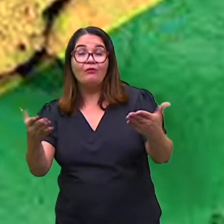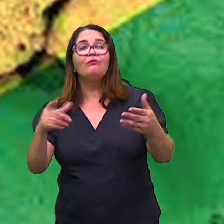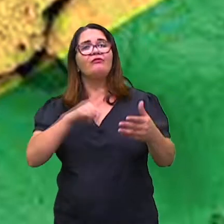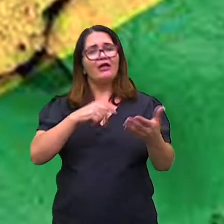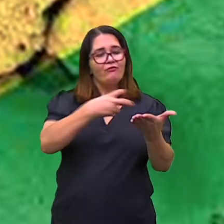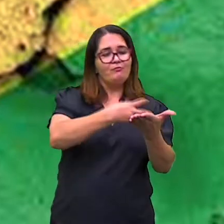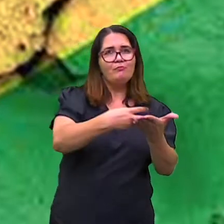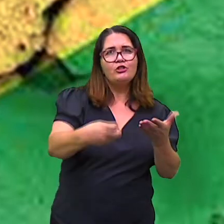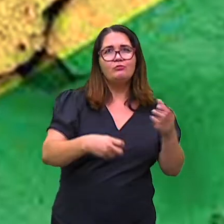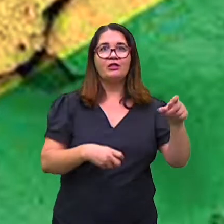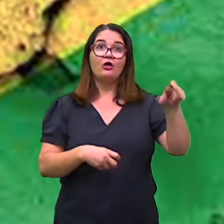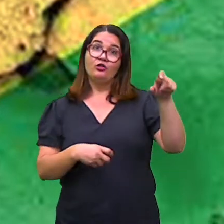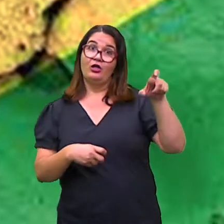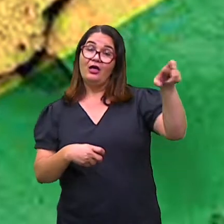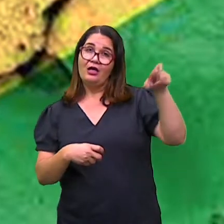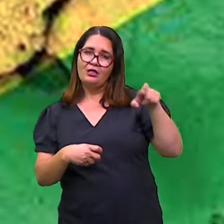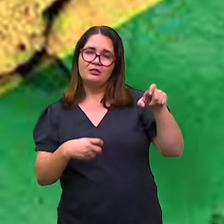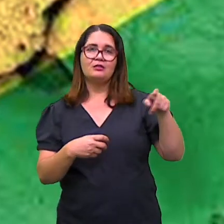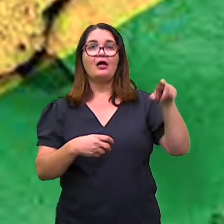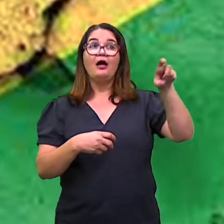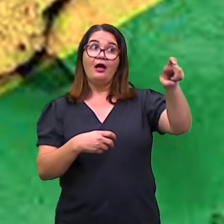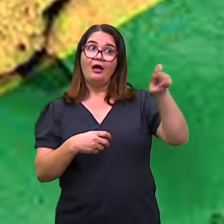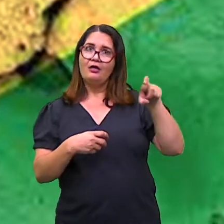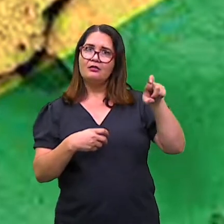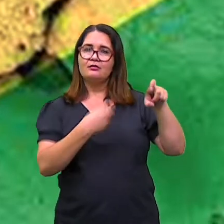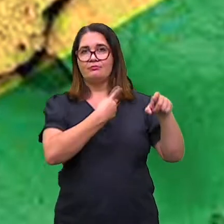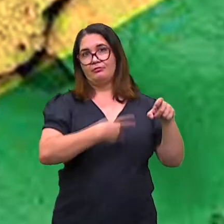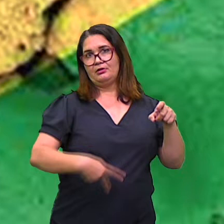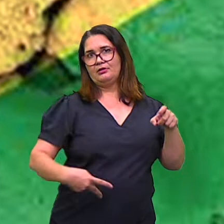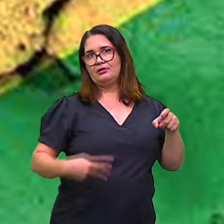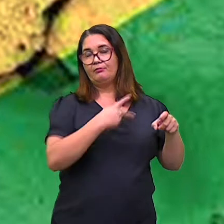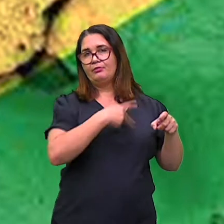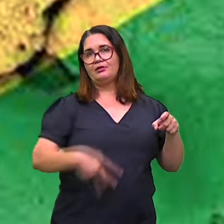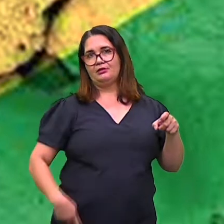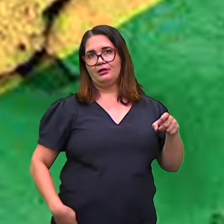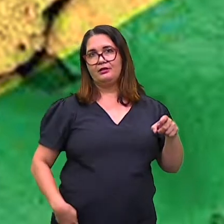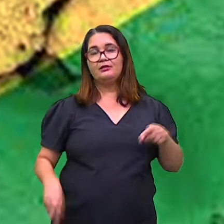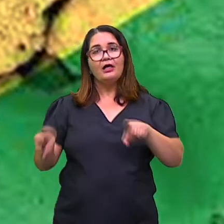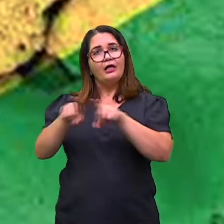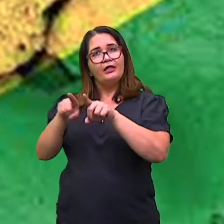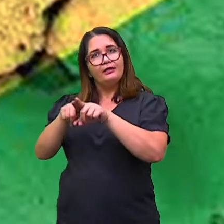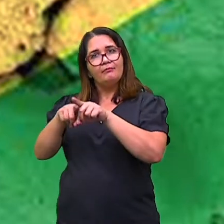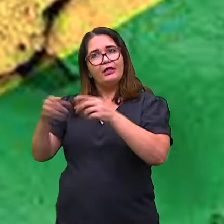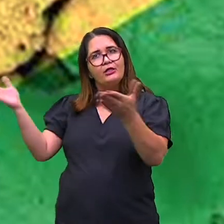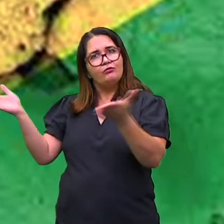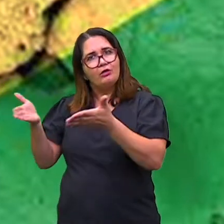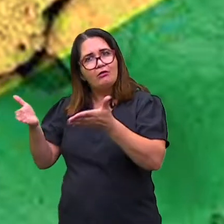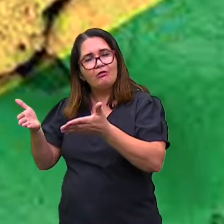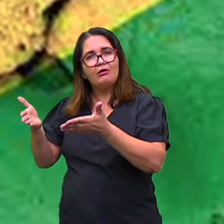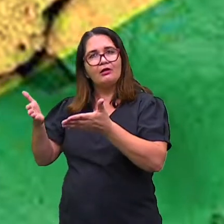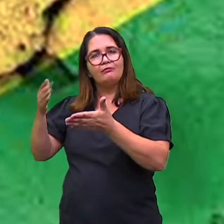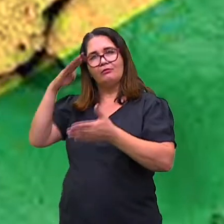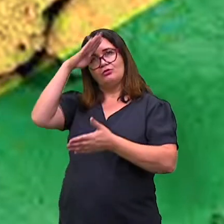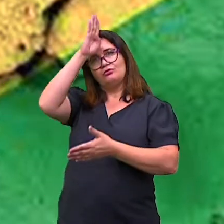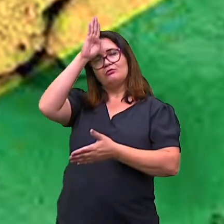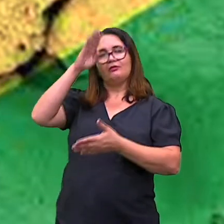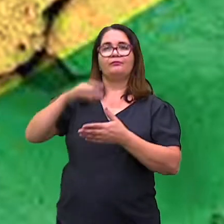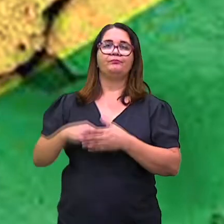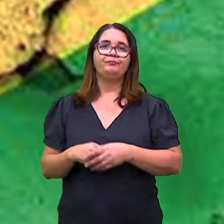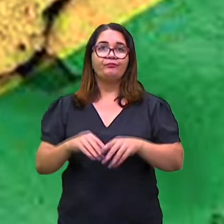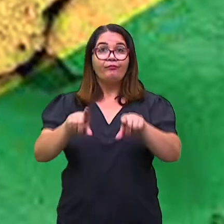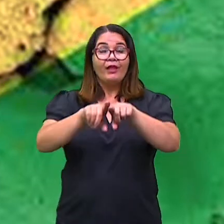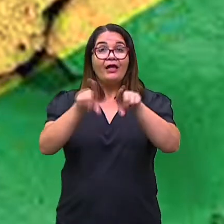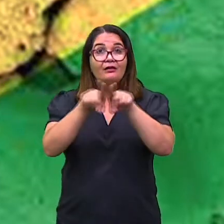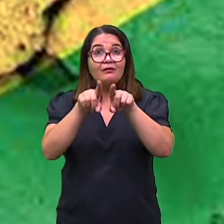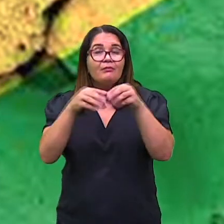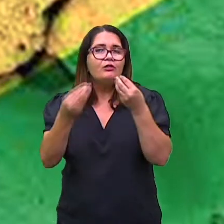tá? Bom, há de se destacar, porém, que apenas no caso de impedimento de Dilma Rousseff, o processo